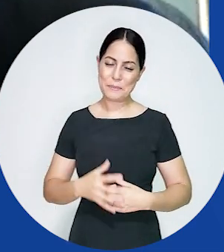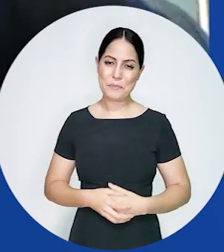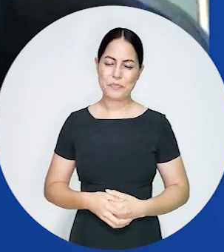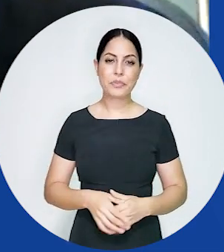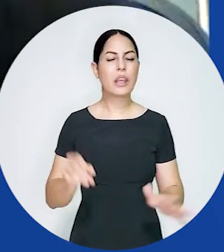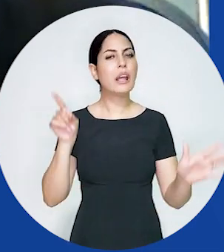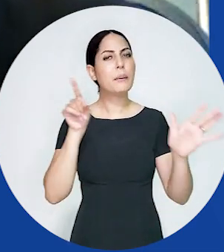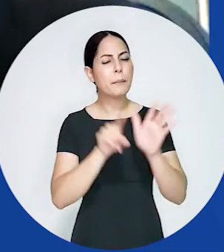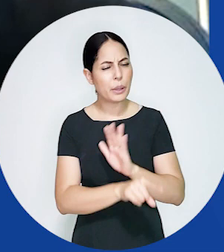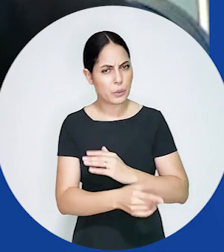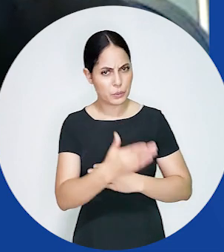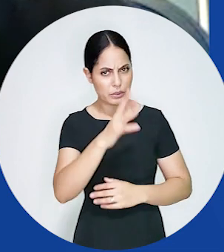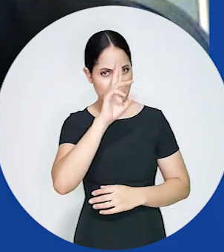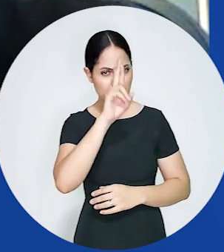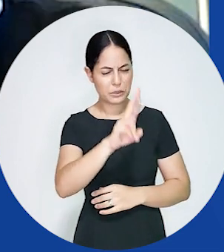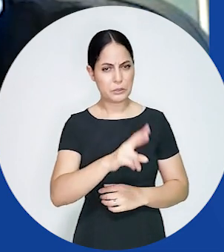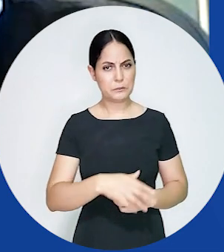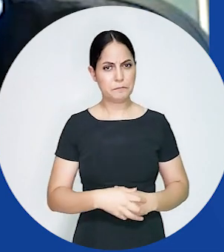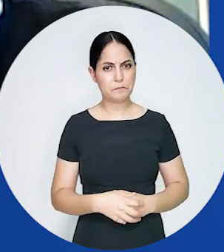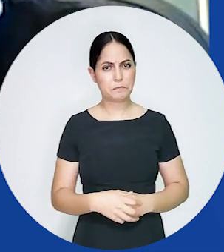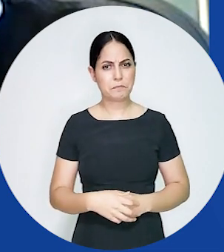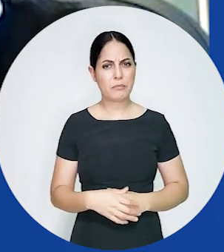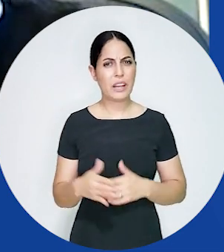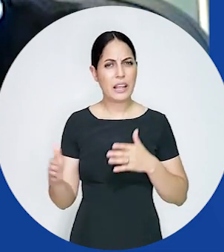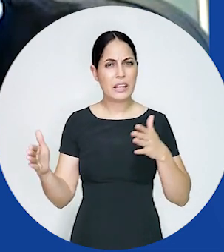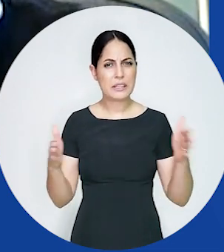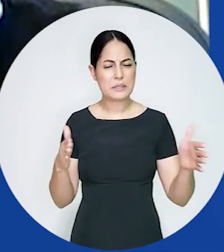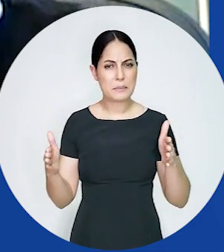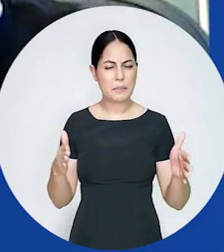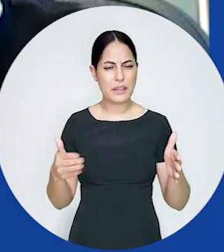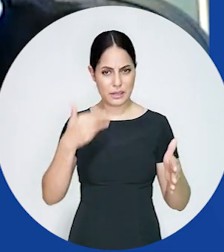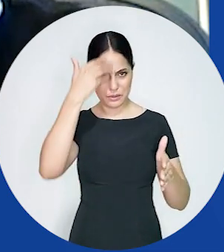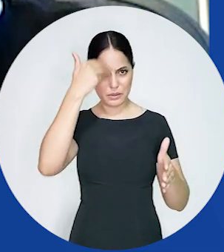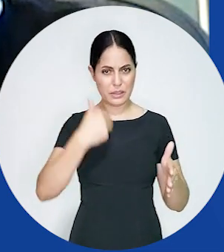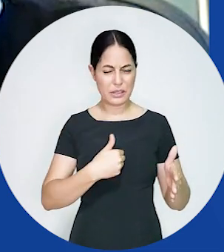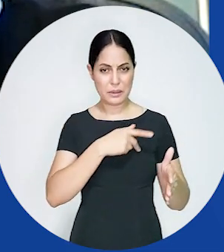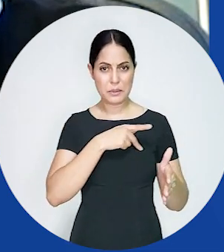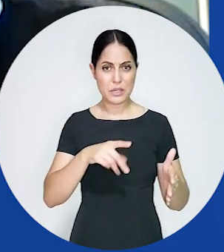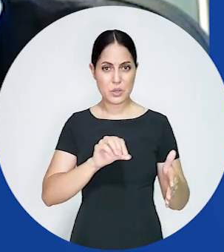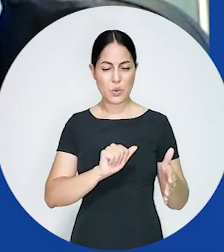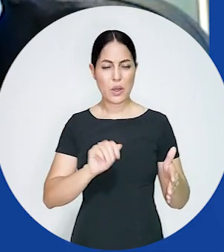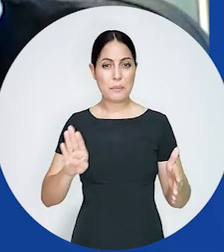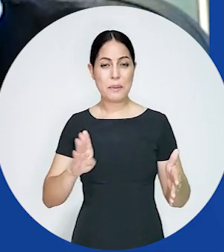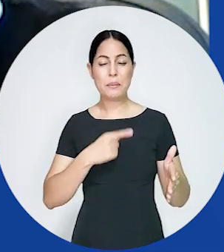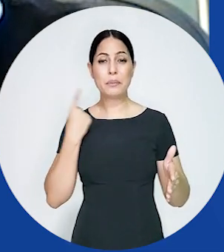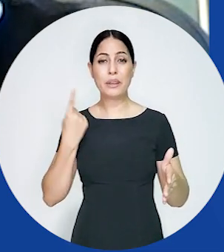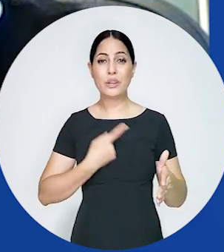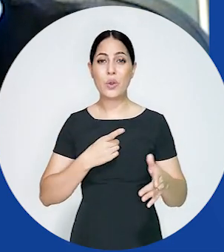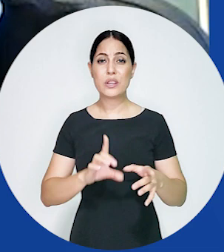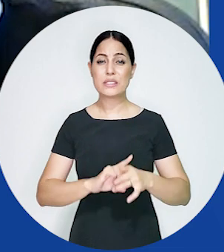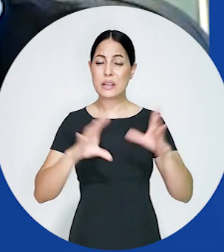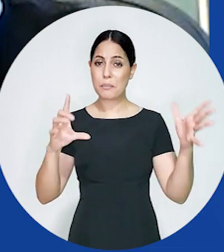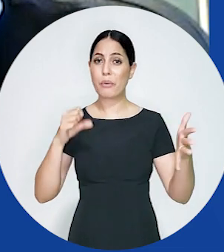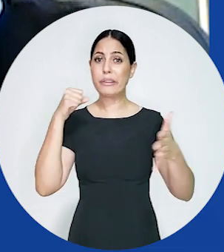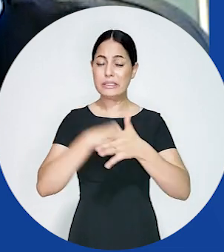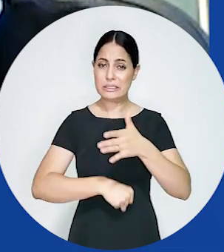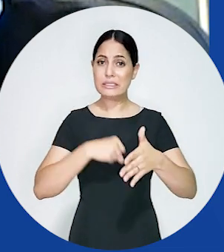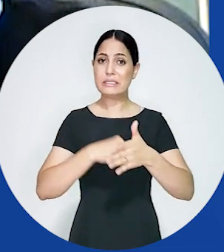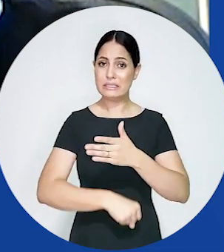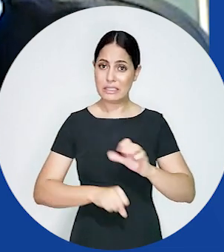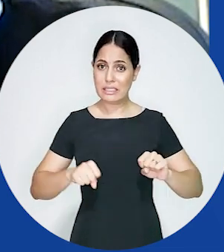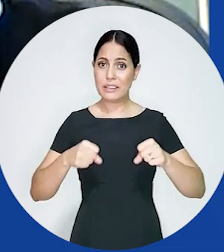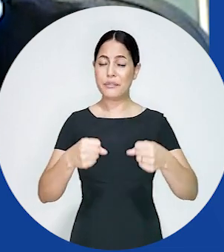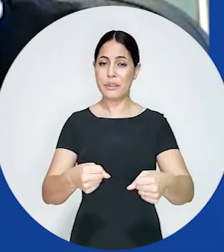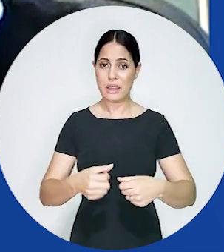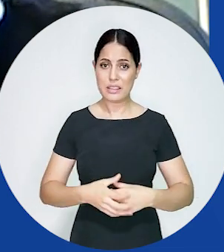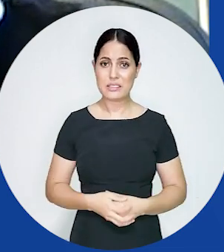muita alegria de falar com vocês. Queria perguntar ao senhor, e tem sido difícil esse meu período na presidência da Ordem, por conta de